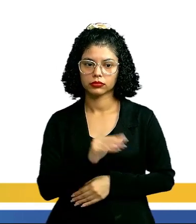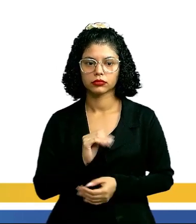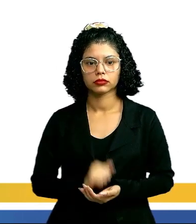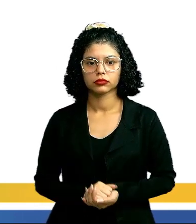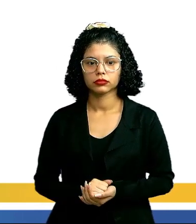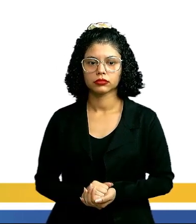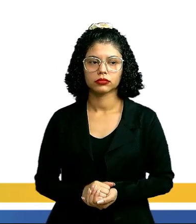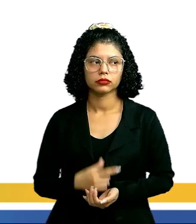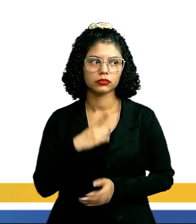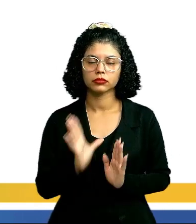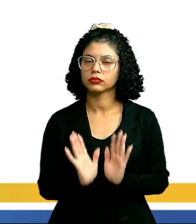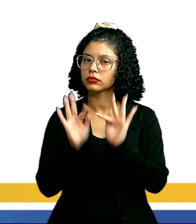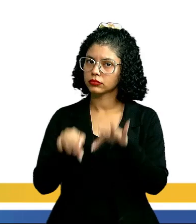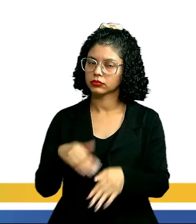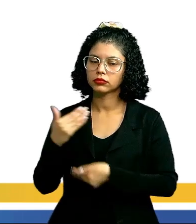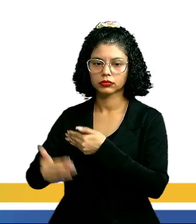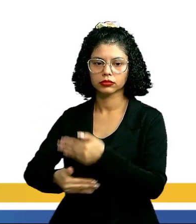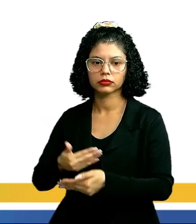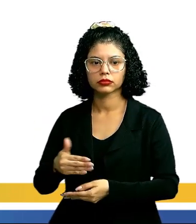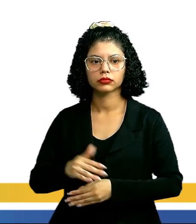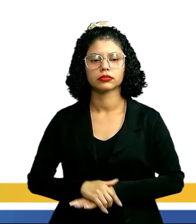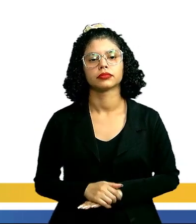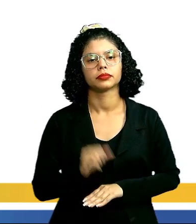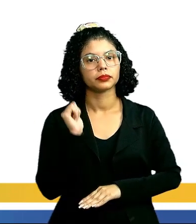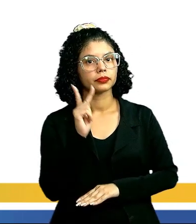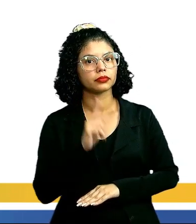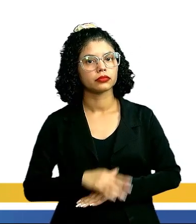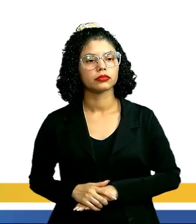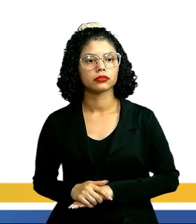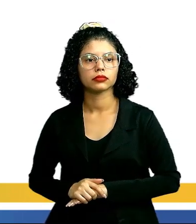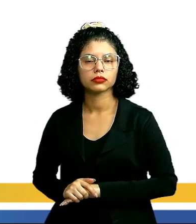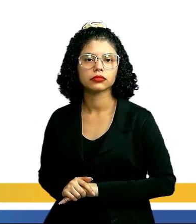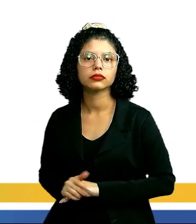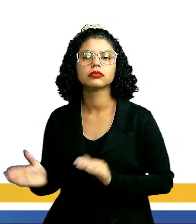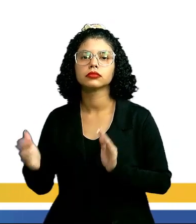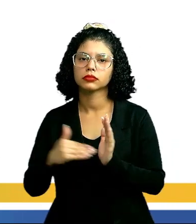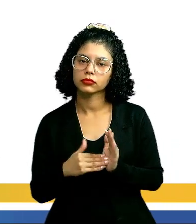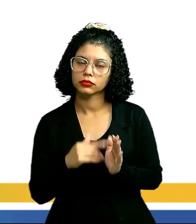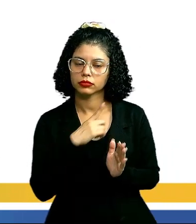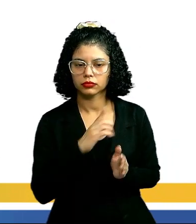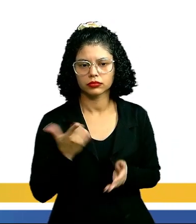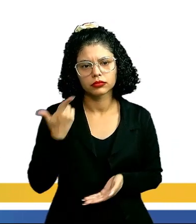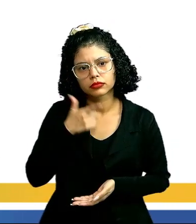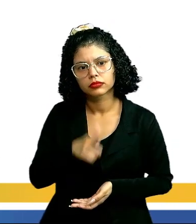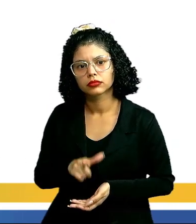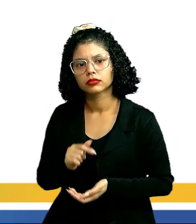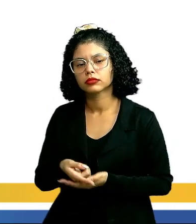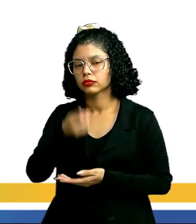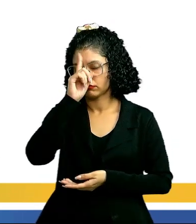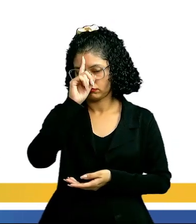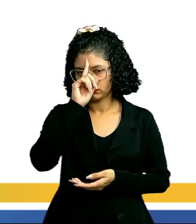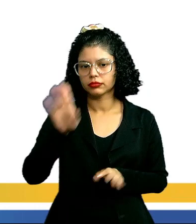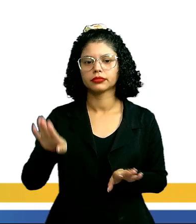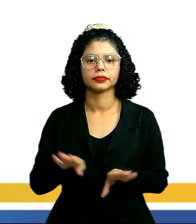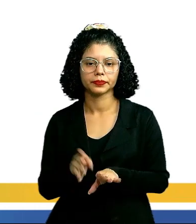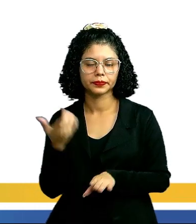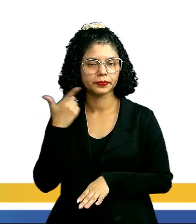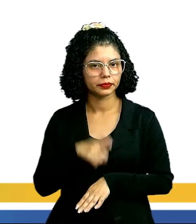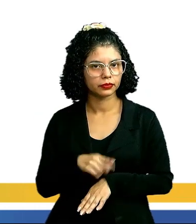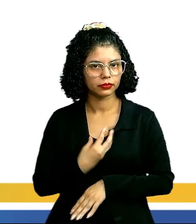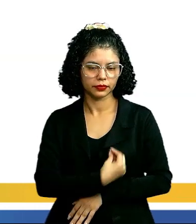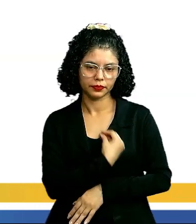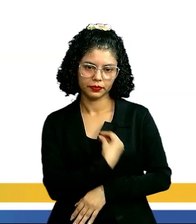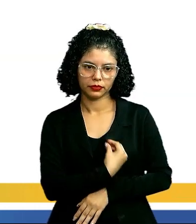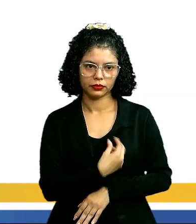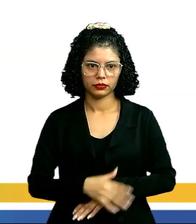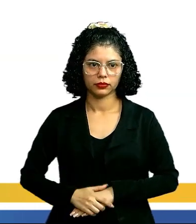leite materno para terminar o seu desenvolvimento. Ok? Até atingir a vida madura e